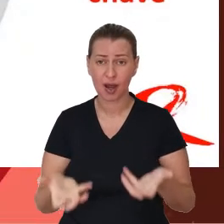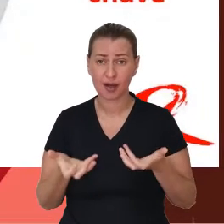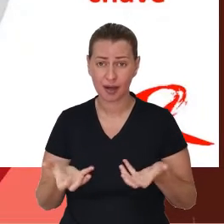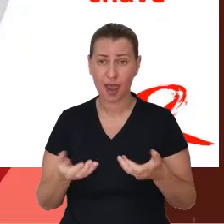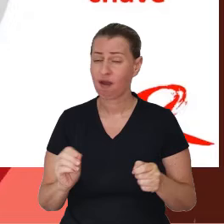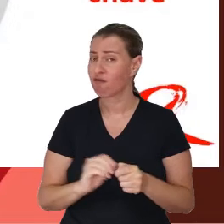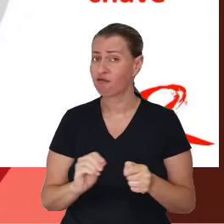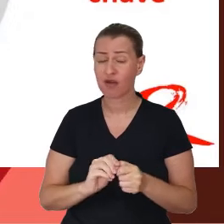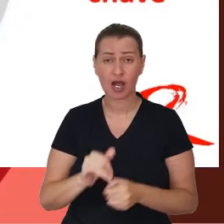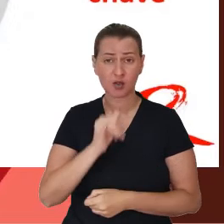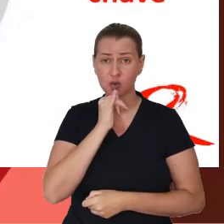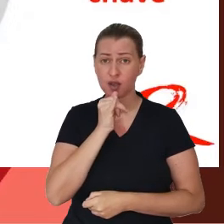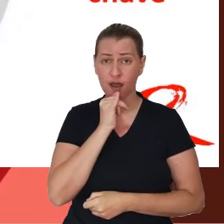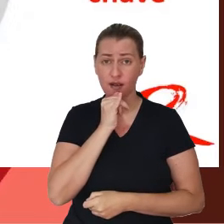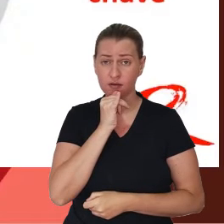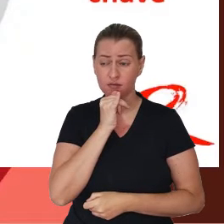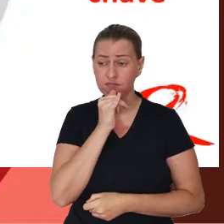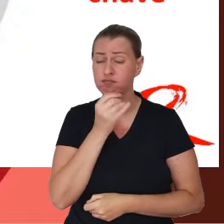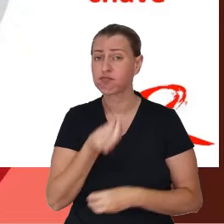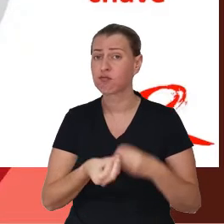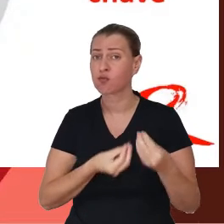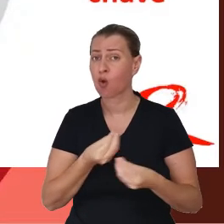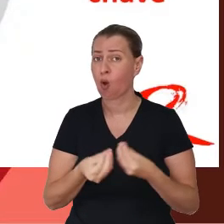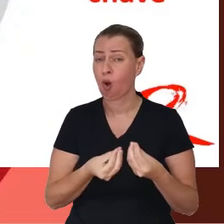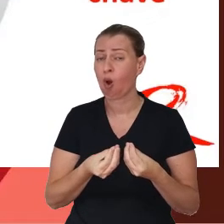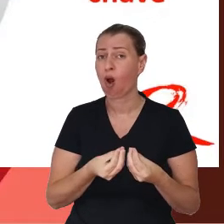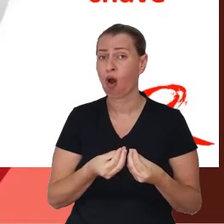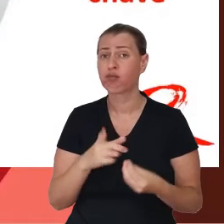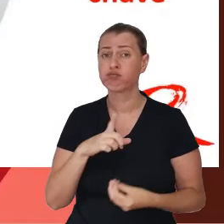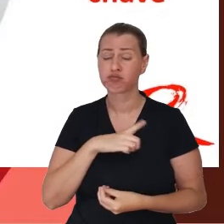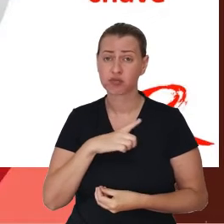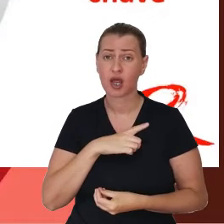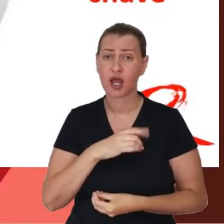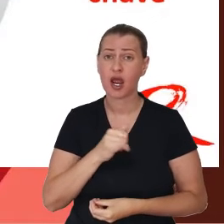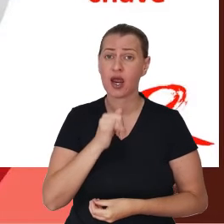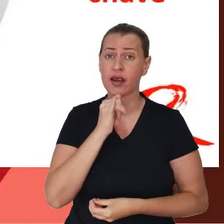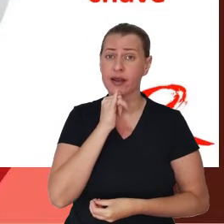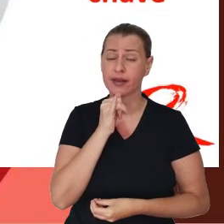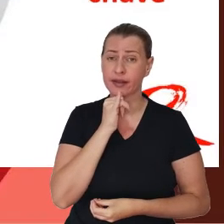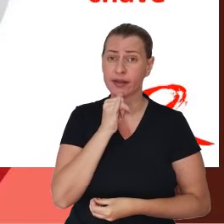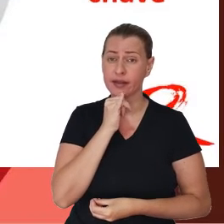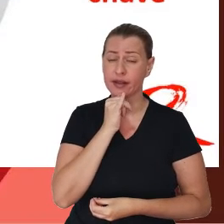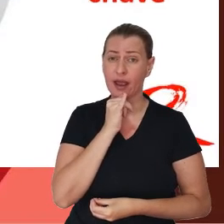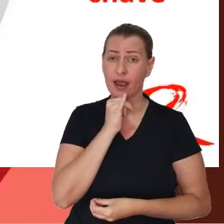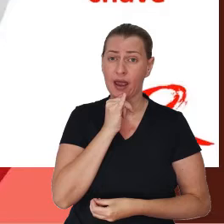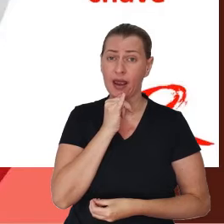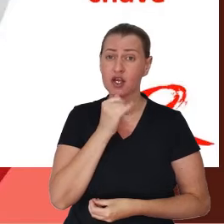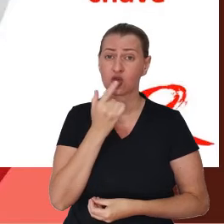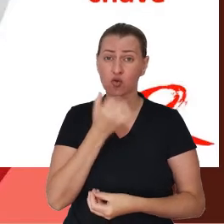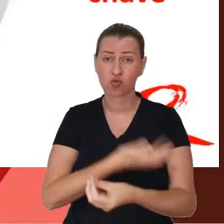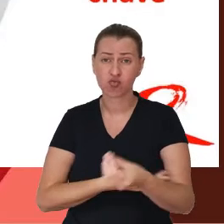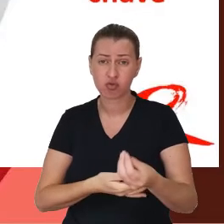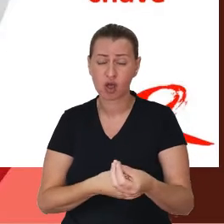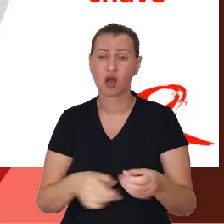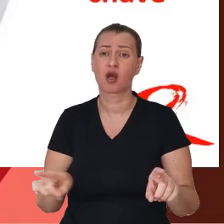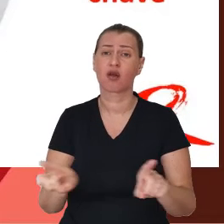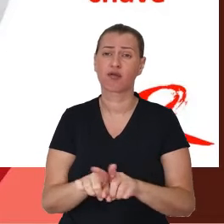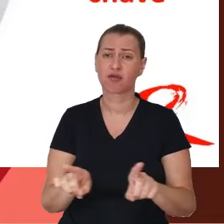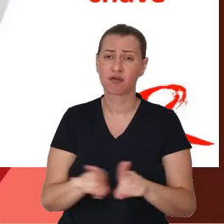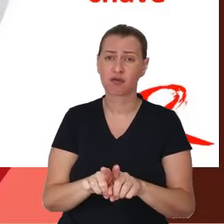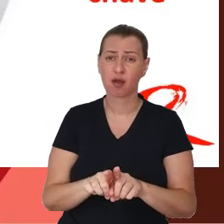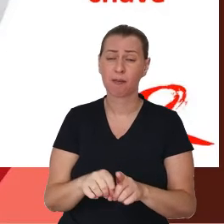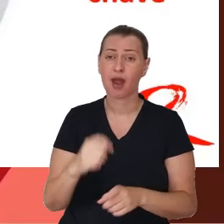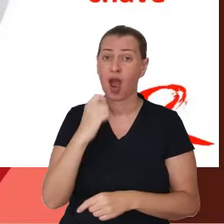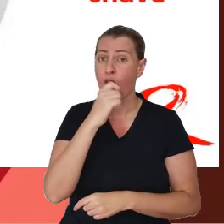ela faz esse teste, né? Existe o de punção digital com sangue e também o de fluido oral, que é o